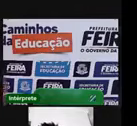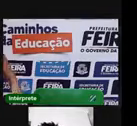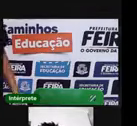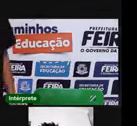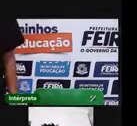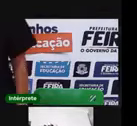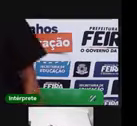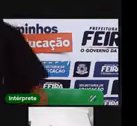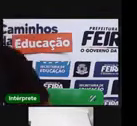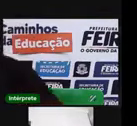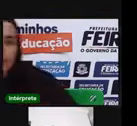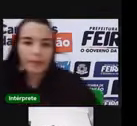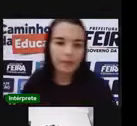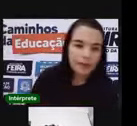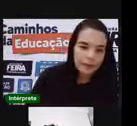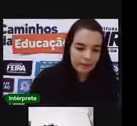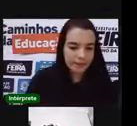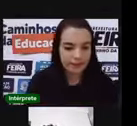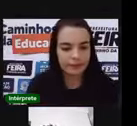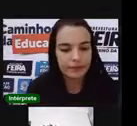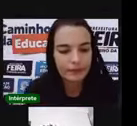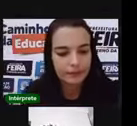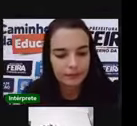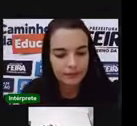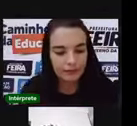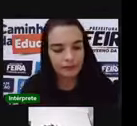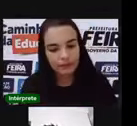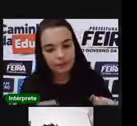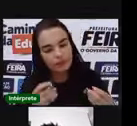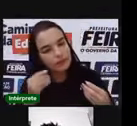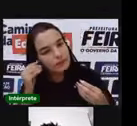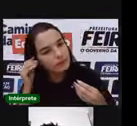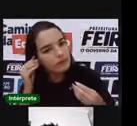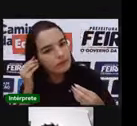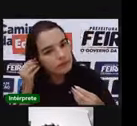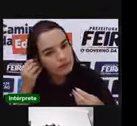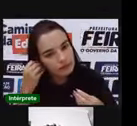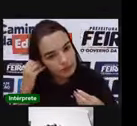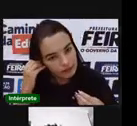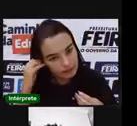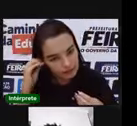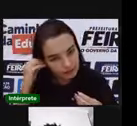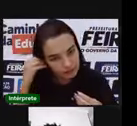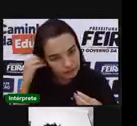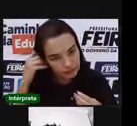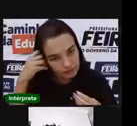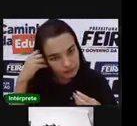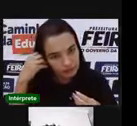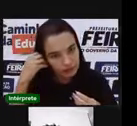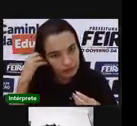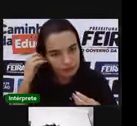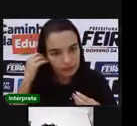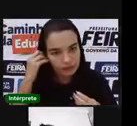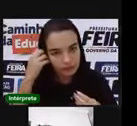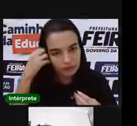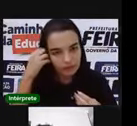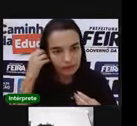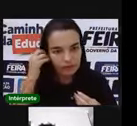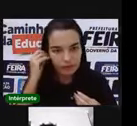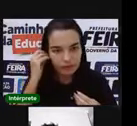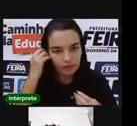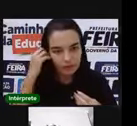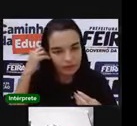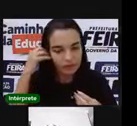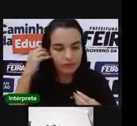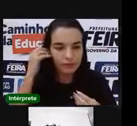ser o outro ou é o outro se a gente estiver diante de outro sujeito, diante desse irmão,